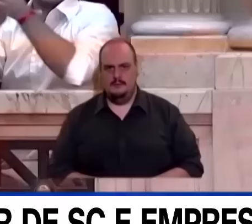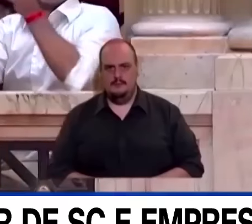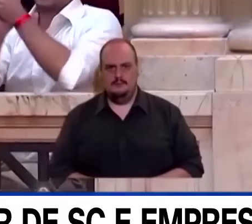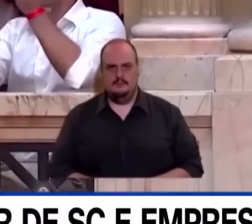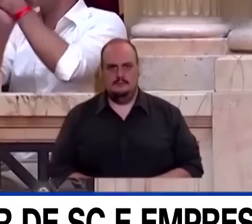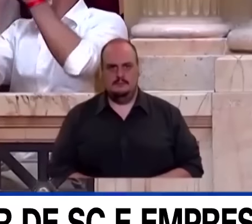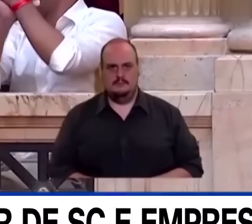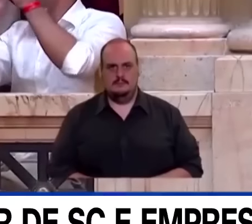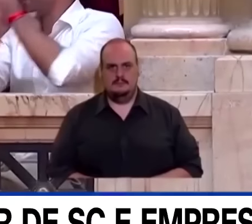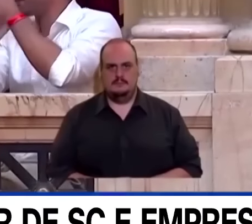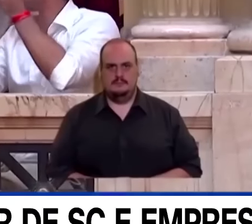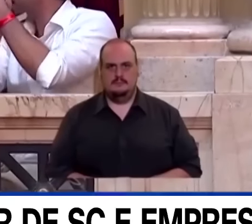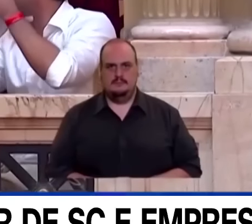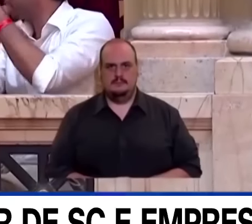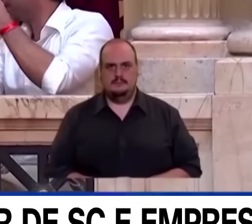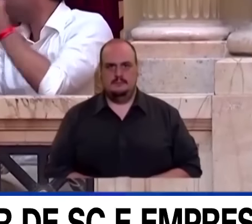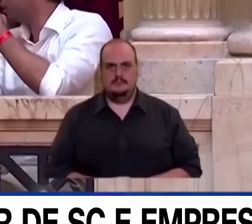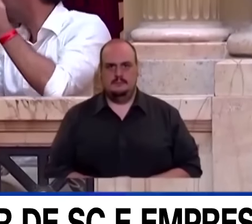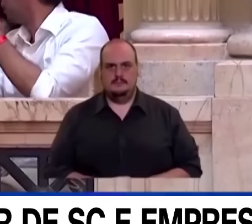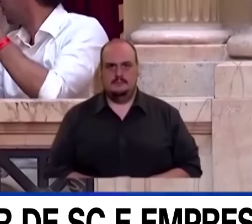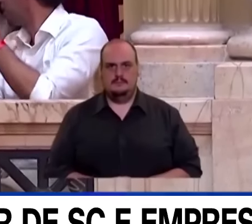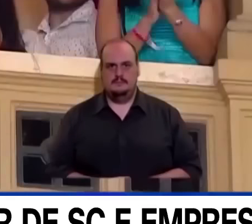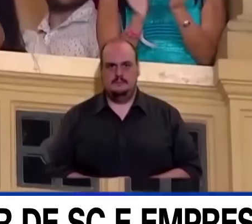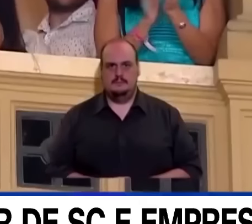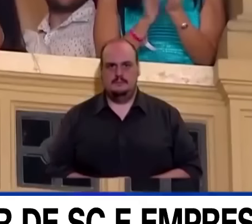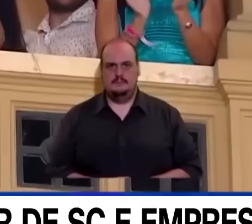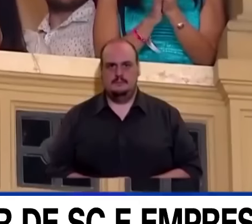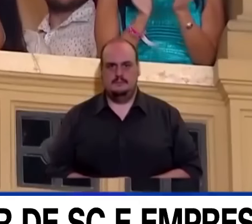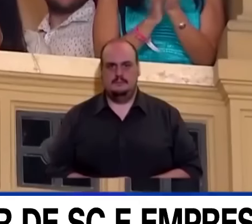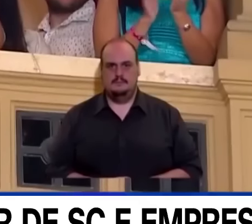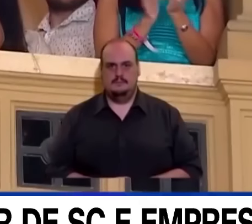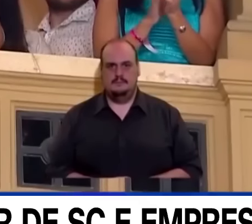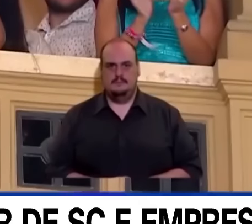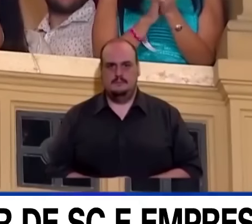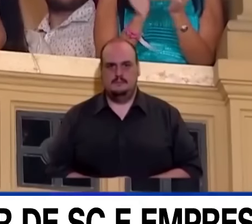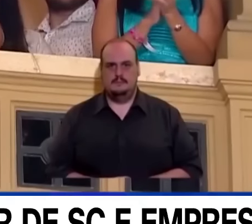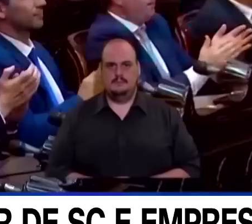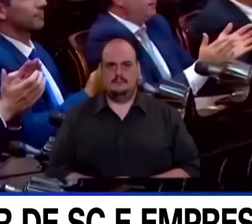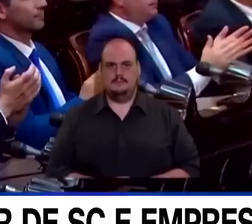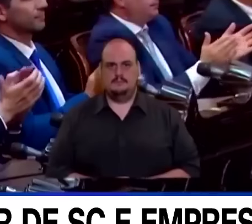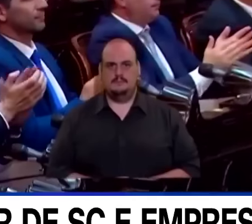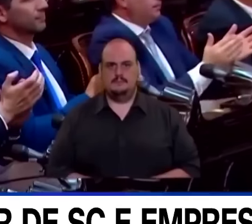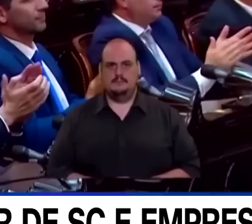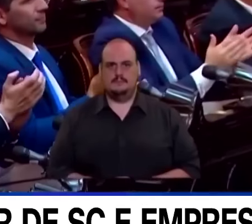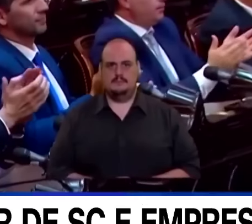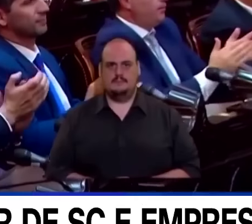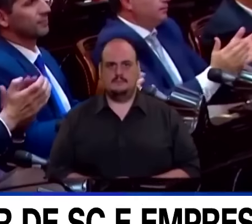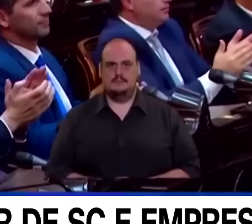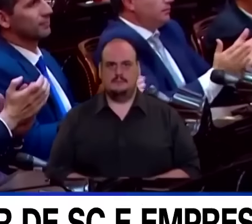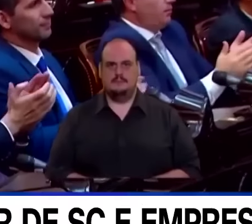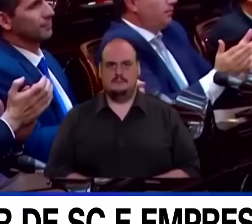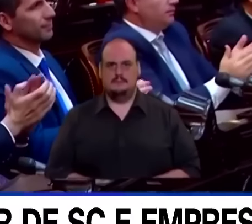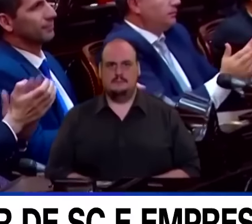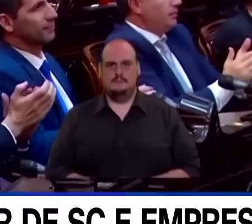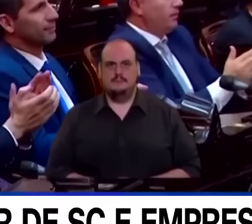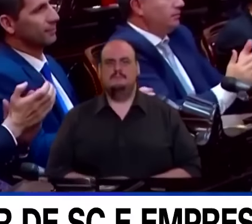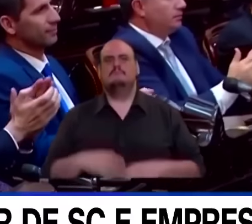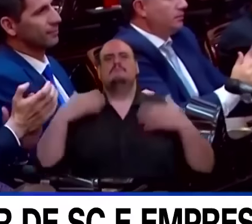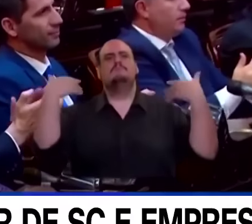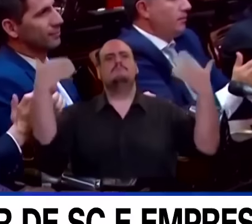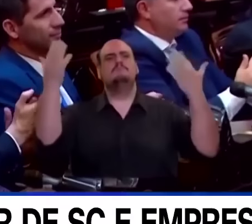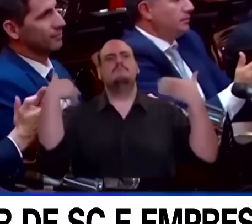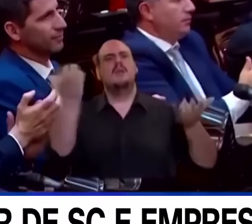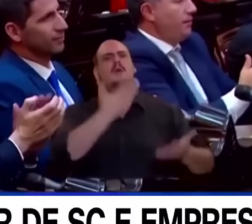da região. Márcio, a Casa Rosada não confirma se ele vai ter reunião, um encontro com o ex-presidente